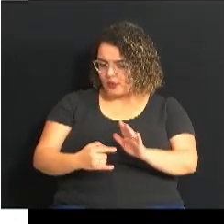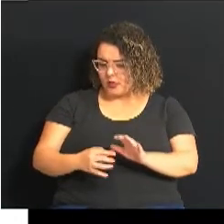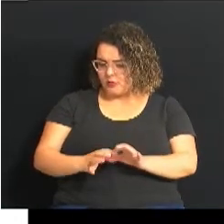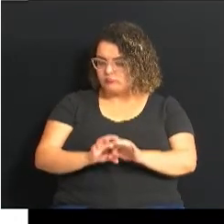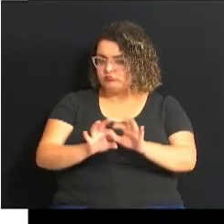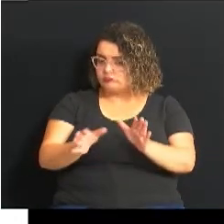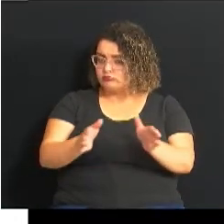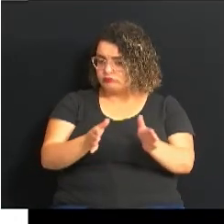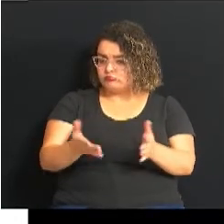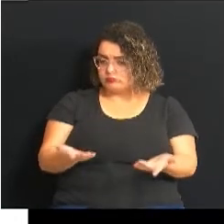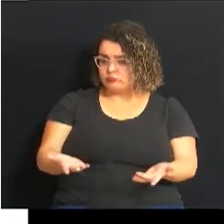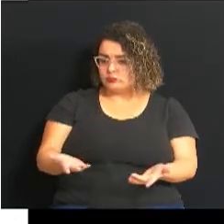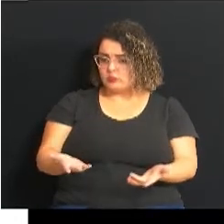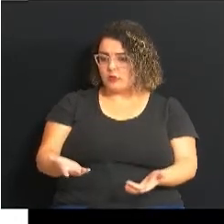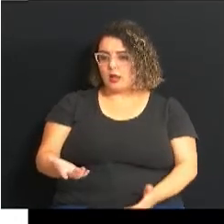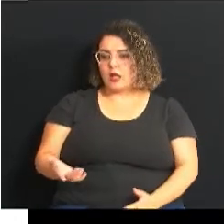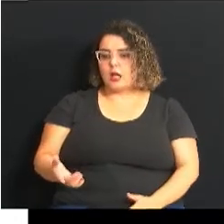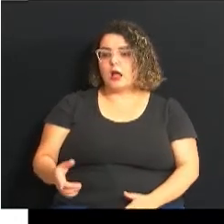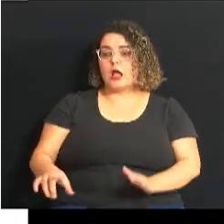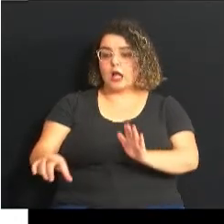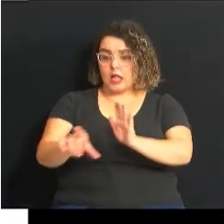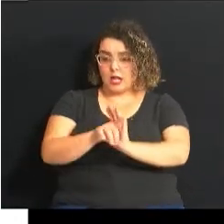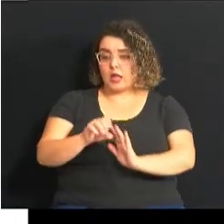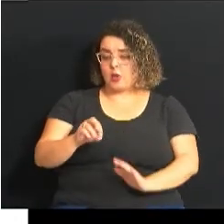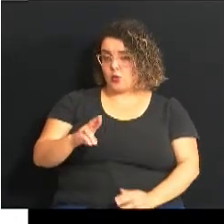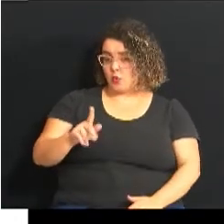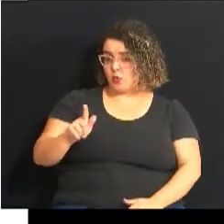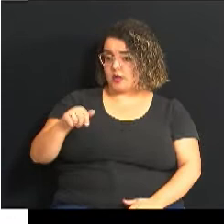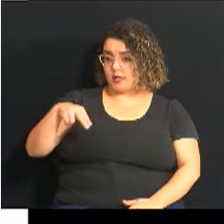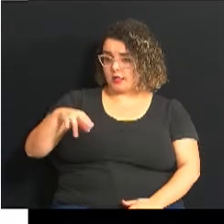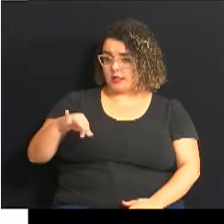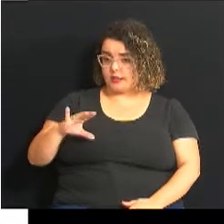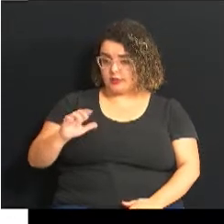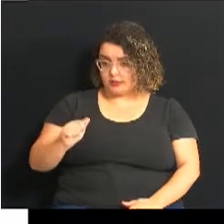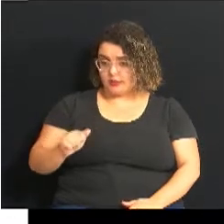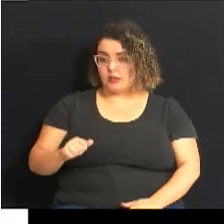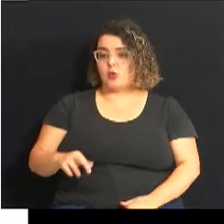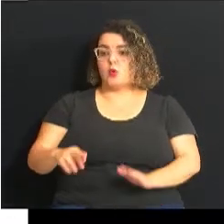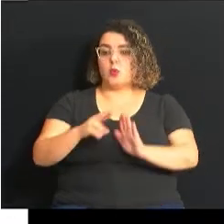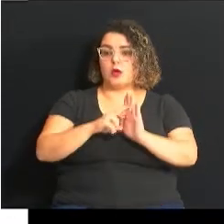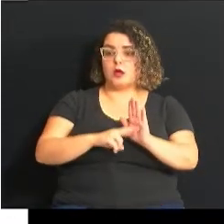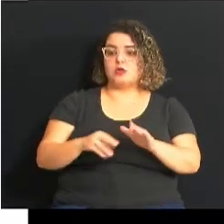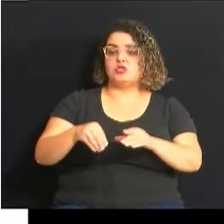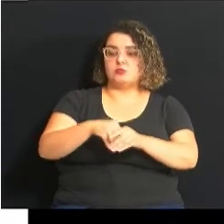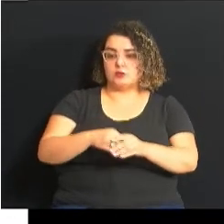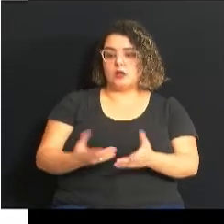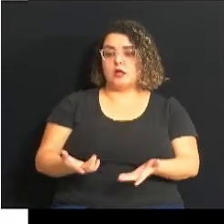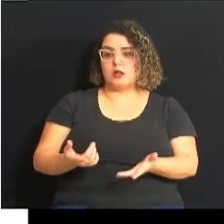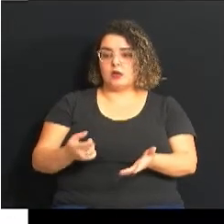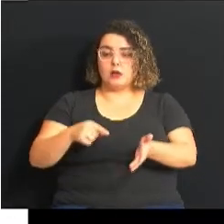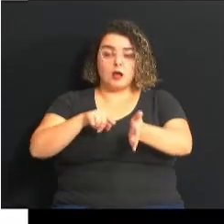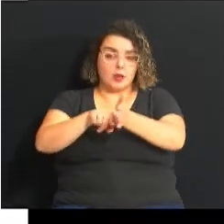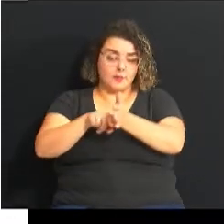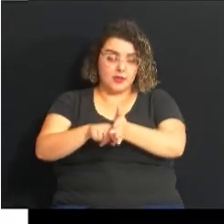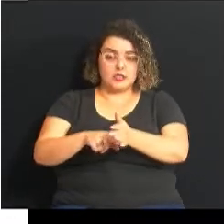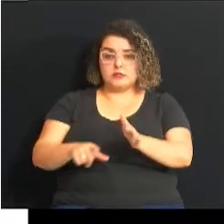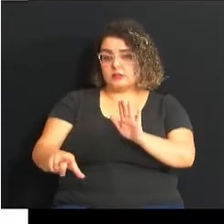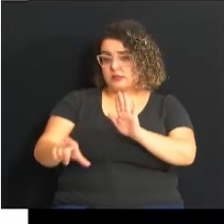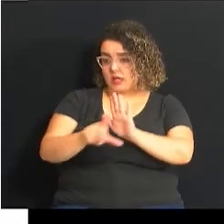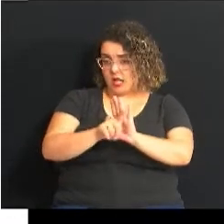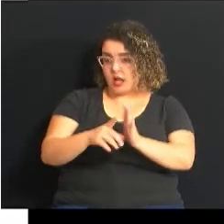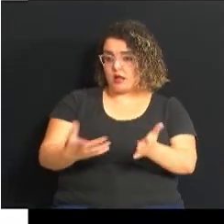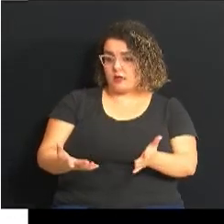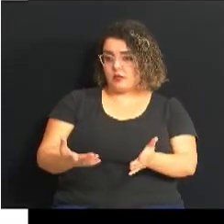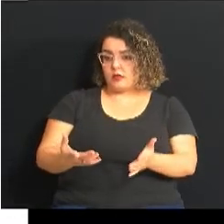período, a lei orgânica, que nós já falamos aqui, o regimento interno da Câmara também, e pesquisar alguma legislação. Mas vamos hoje em pesquisa